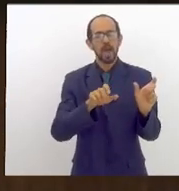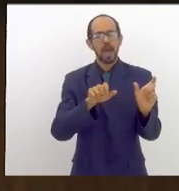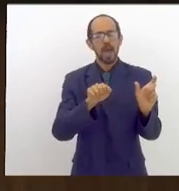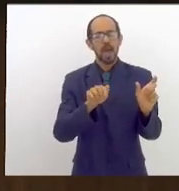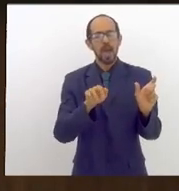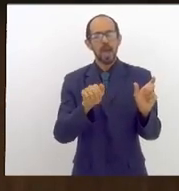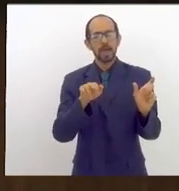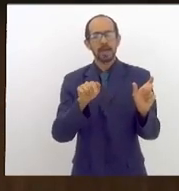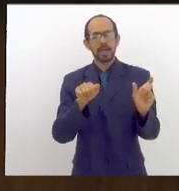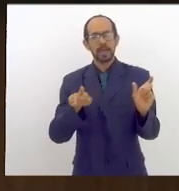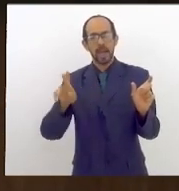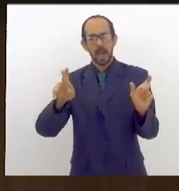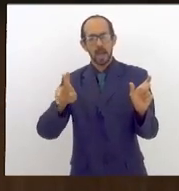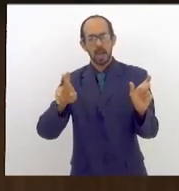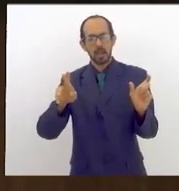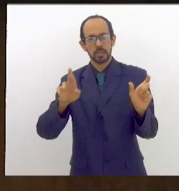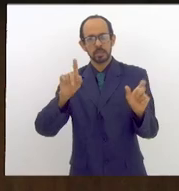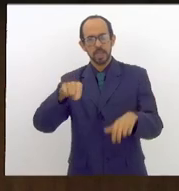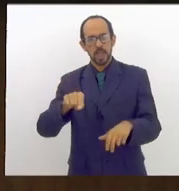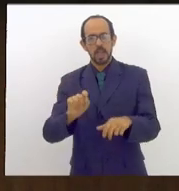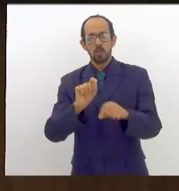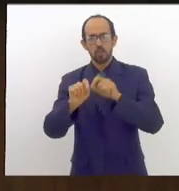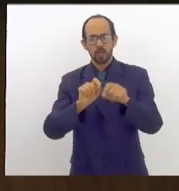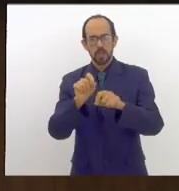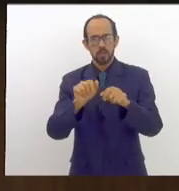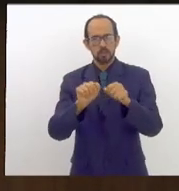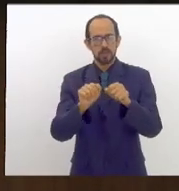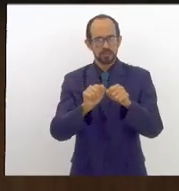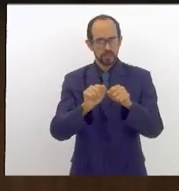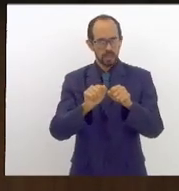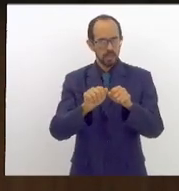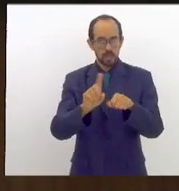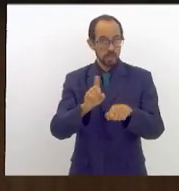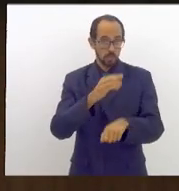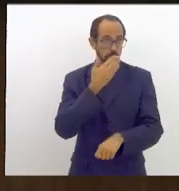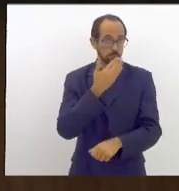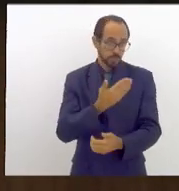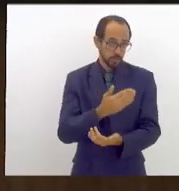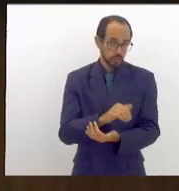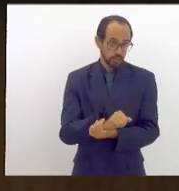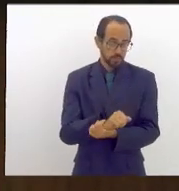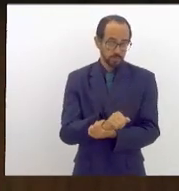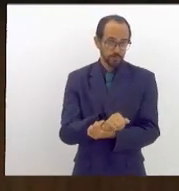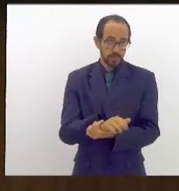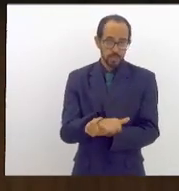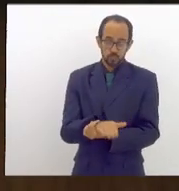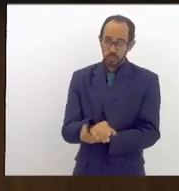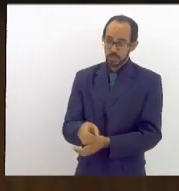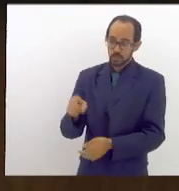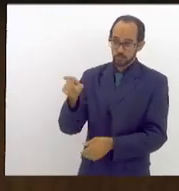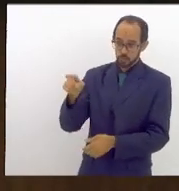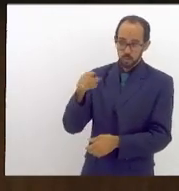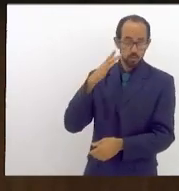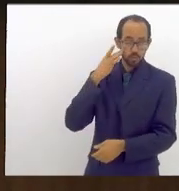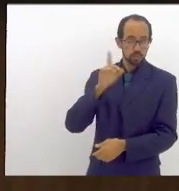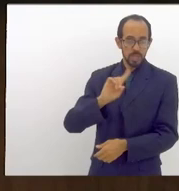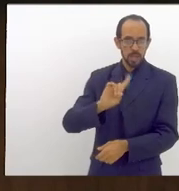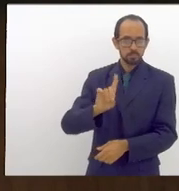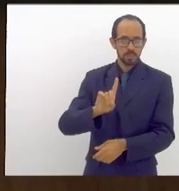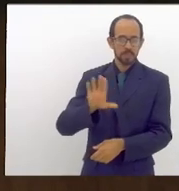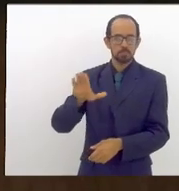Presidente é fazer sem pedir E muita das vezes mesmo o senhor vossa excelência não sabendo